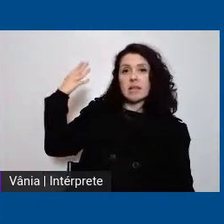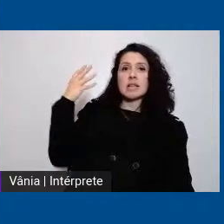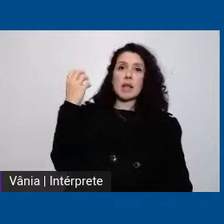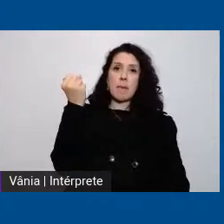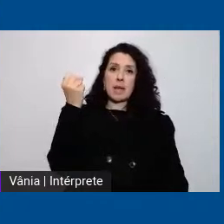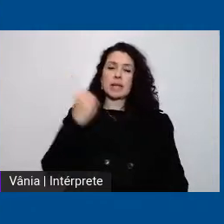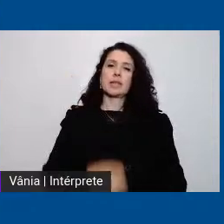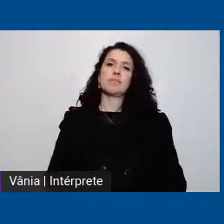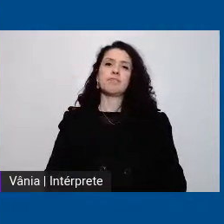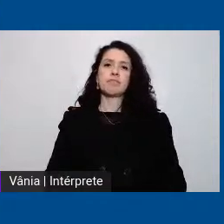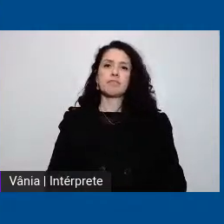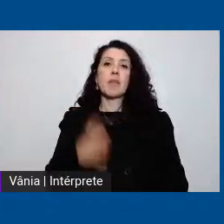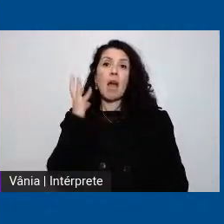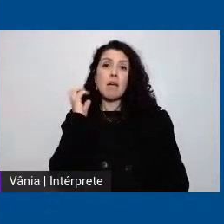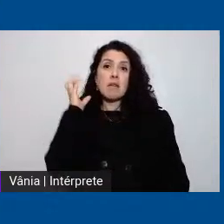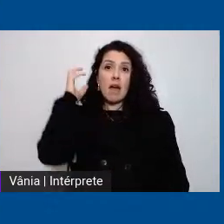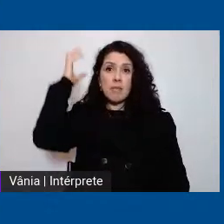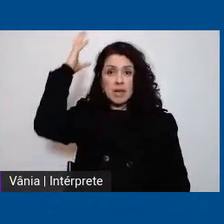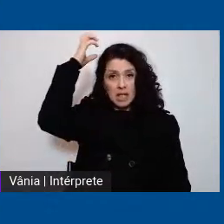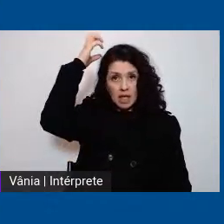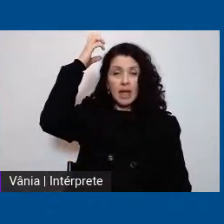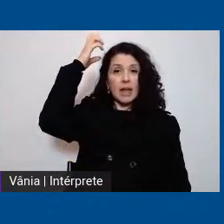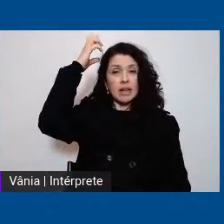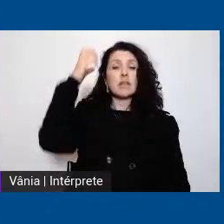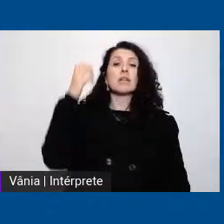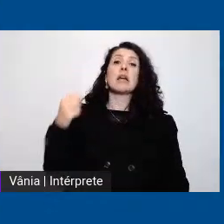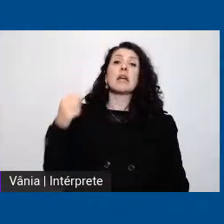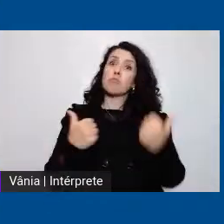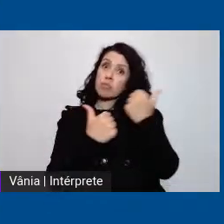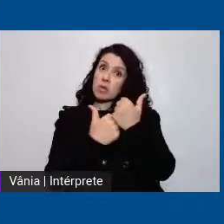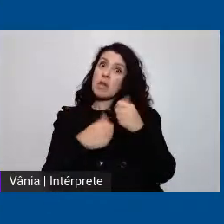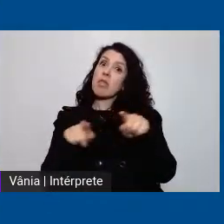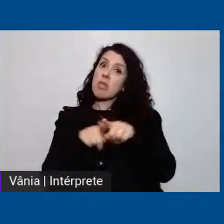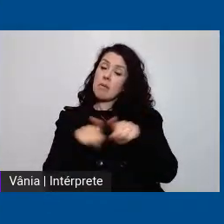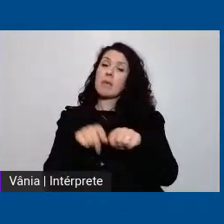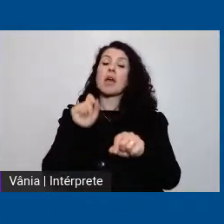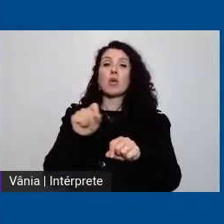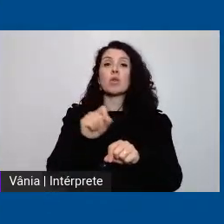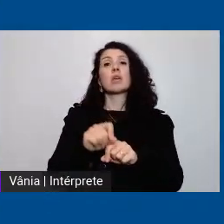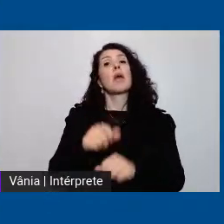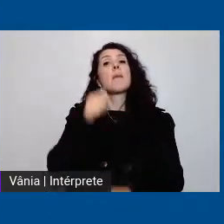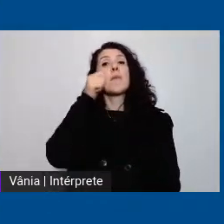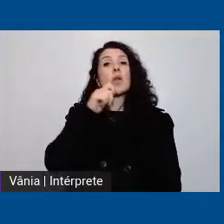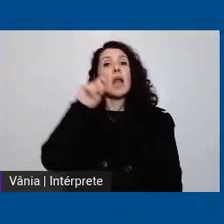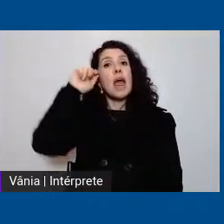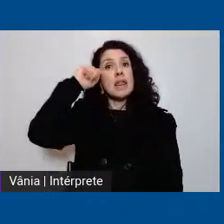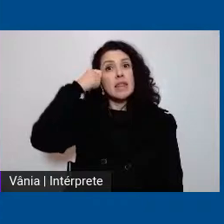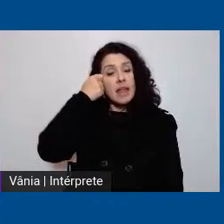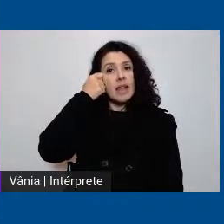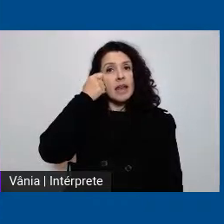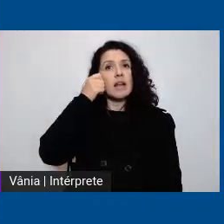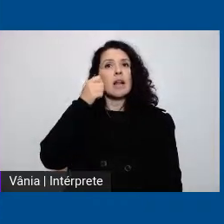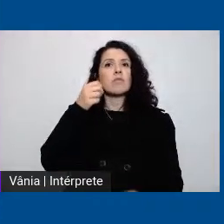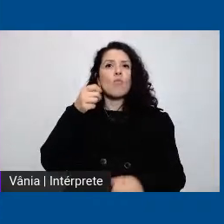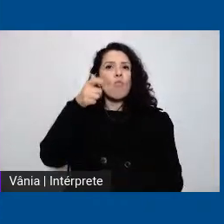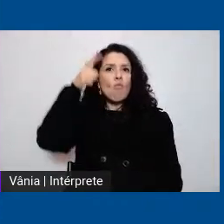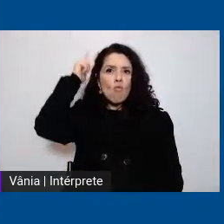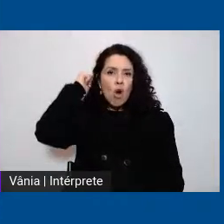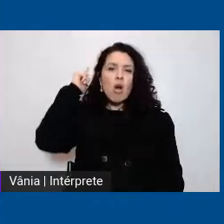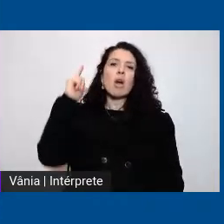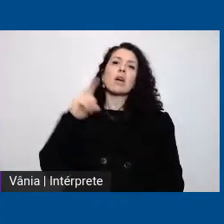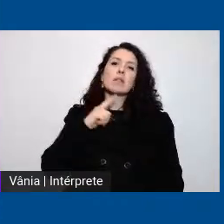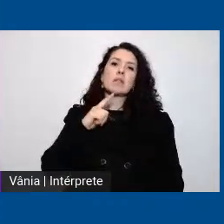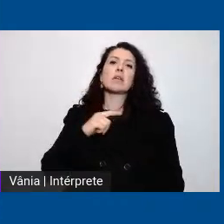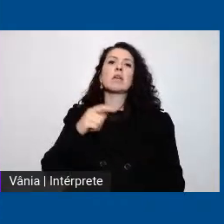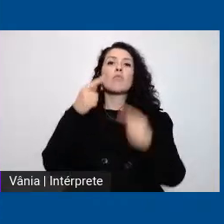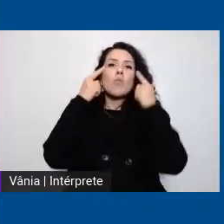branca. Gabriele, que alternará com a Vânia, é uma mulher negra de cabelos crespos raspados, tem olhos pequenos